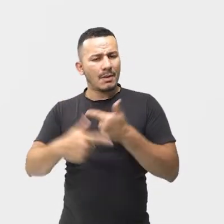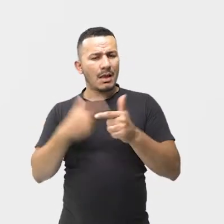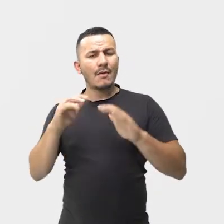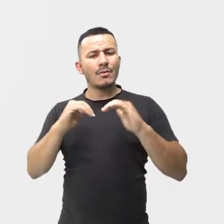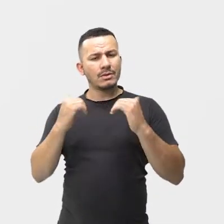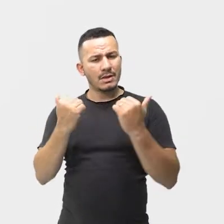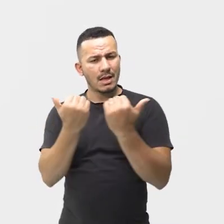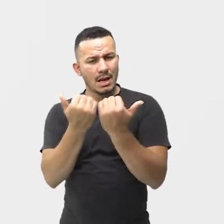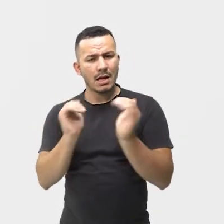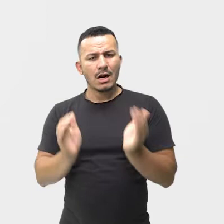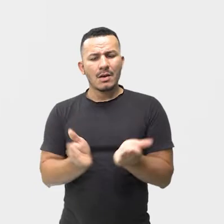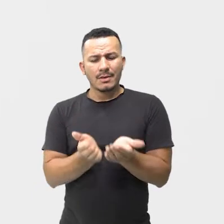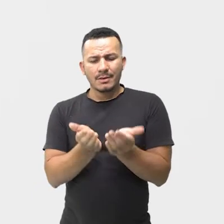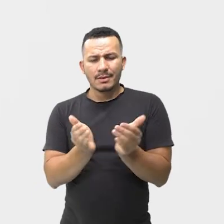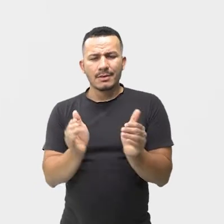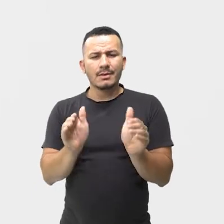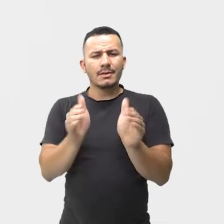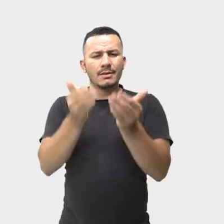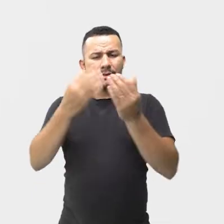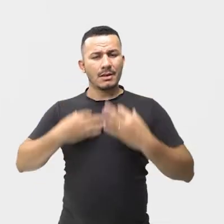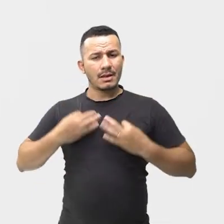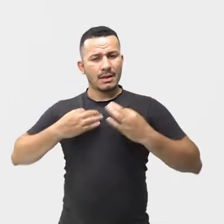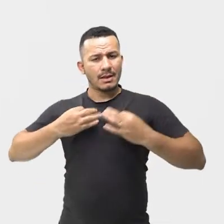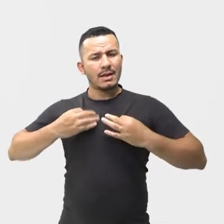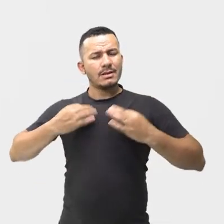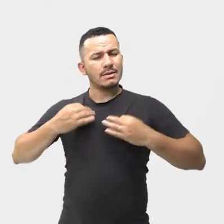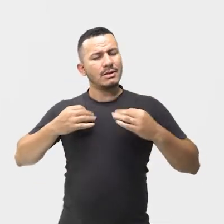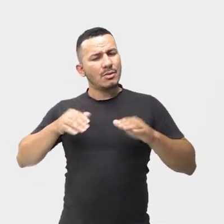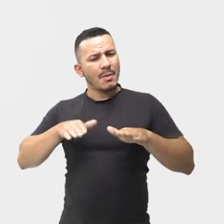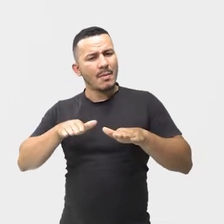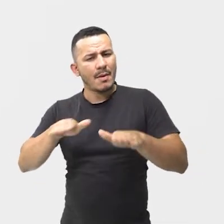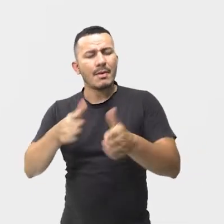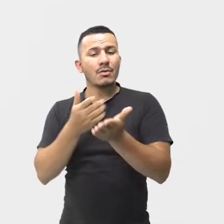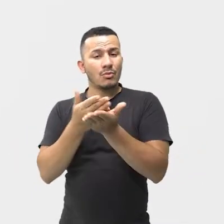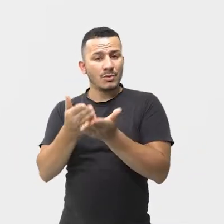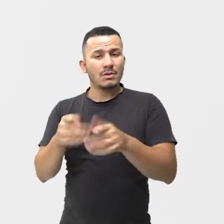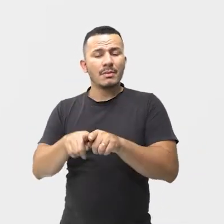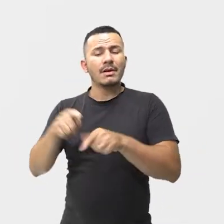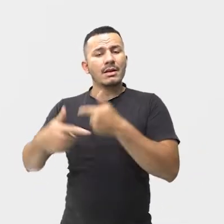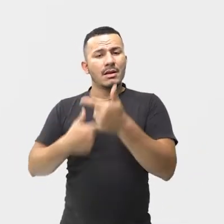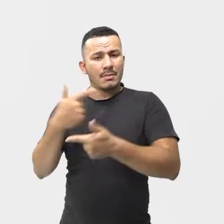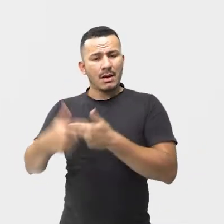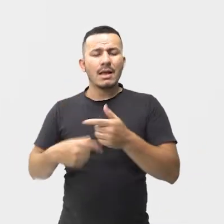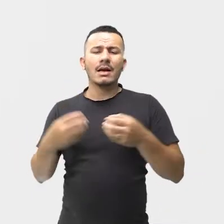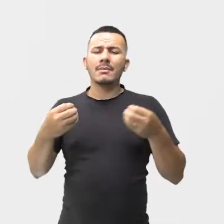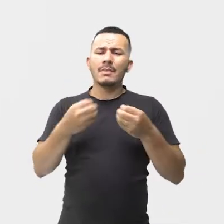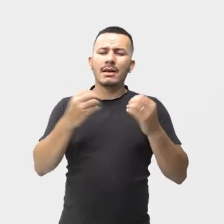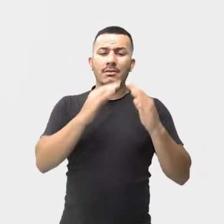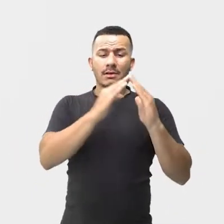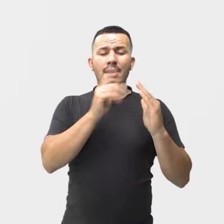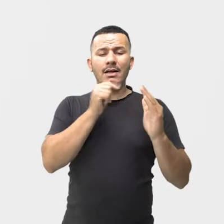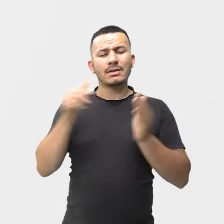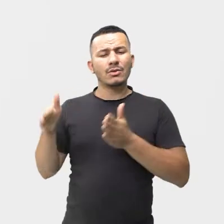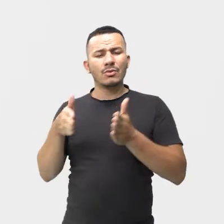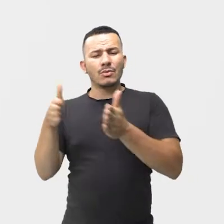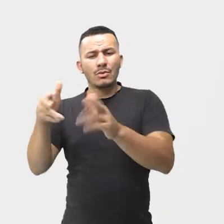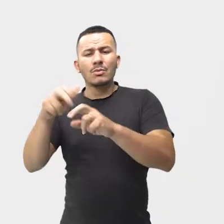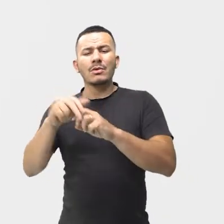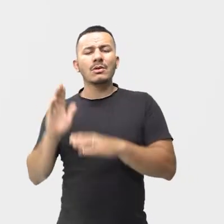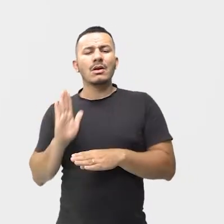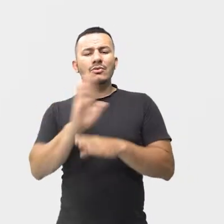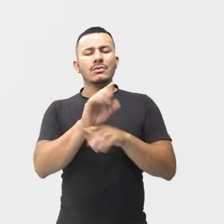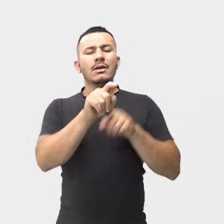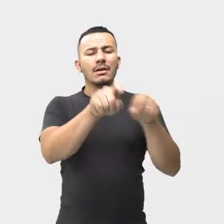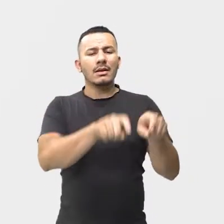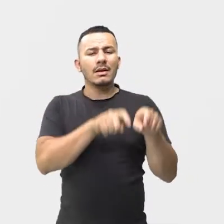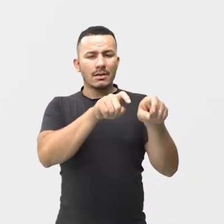tecidos, a moradia era fixa, próxima aos rios, na intenção de utilizar a terra fértil para a